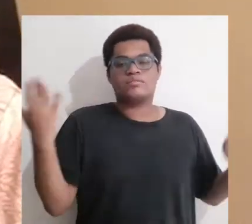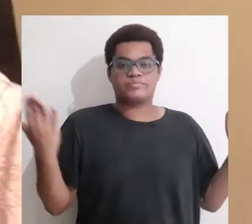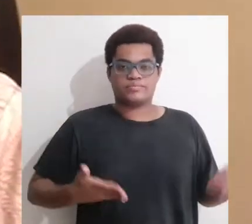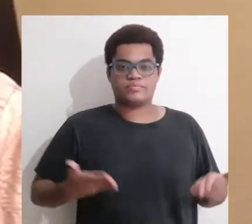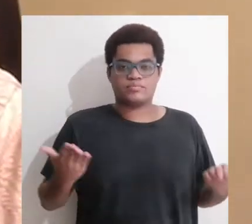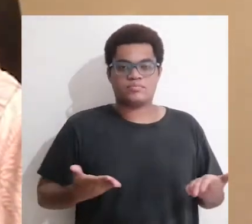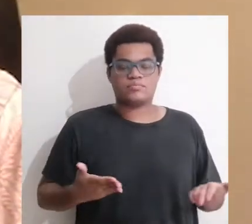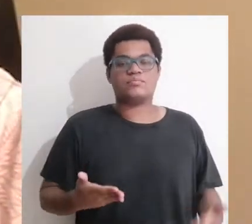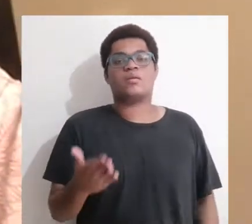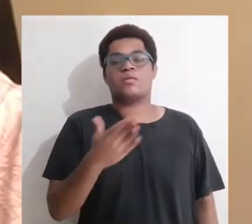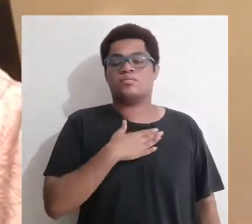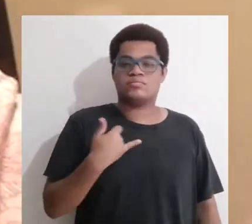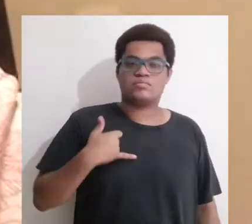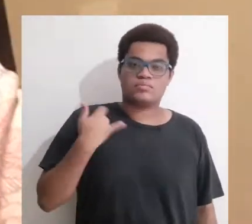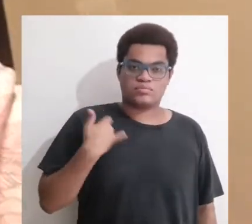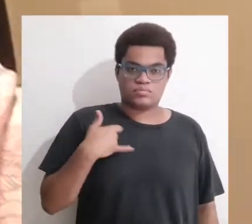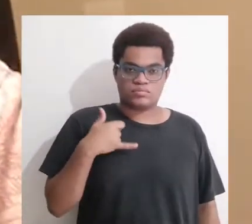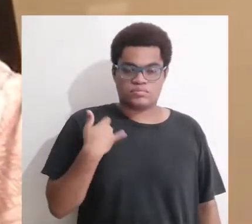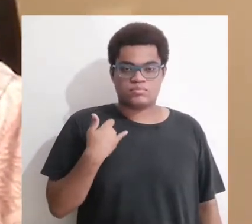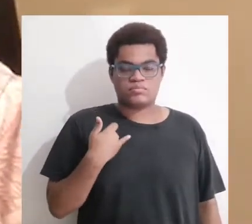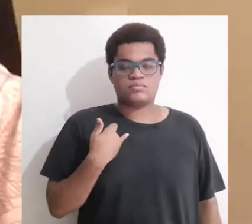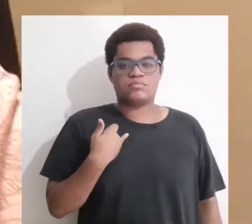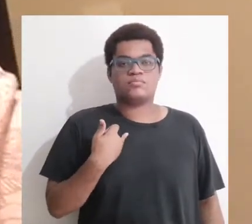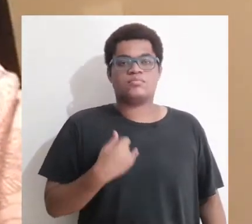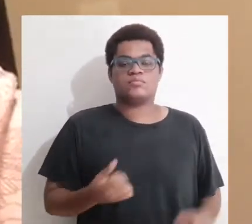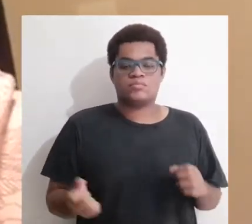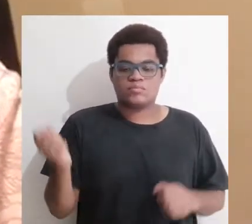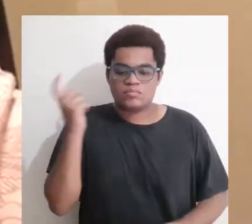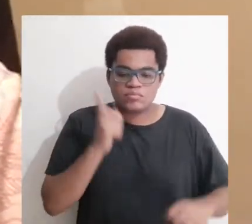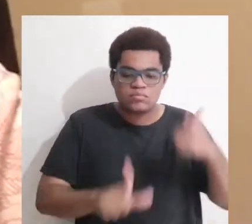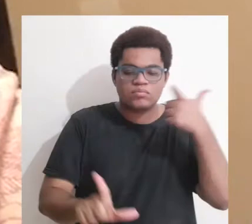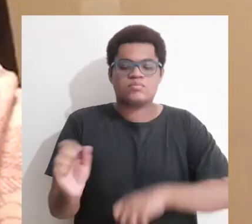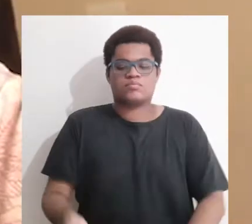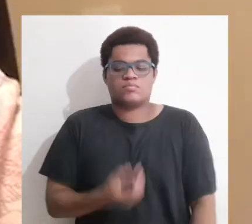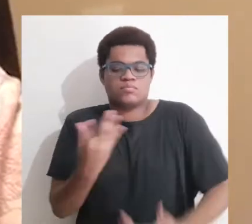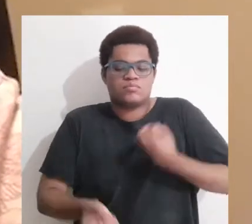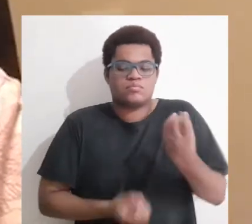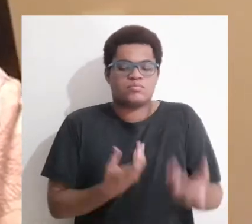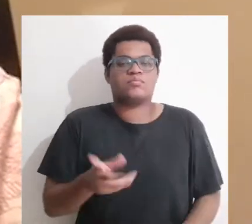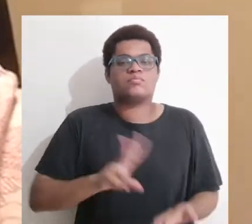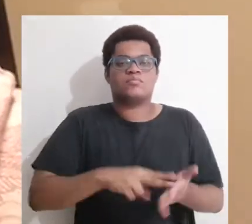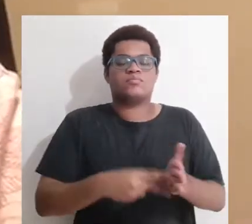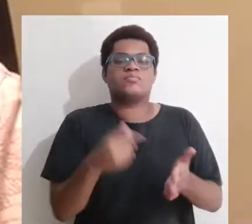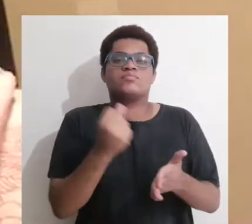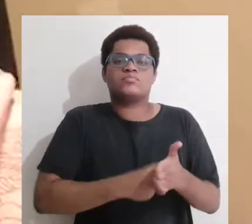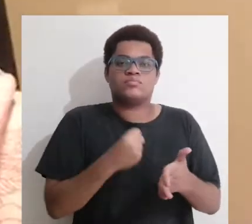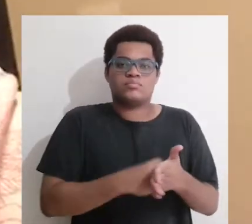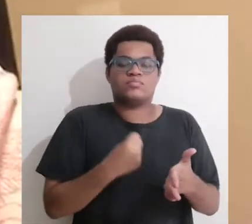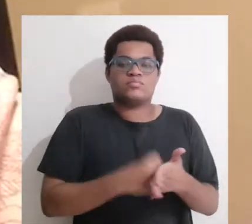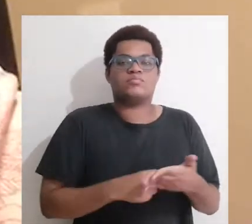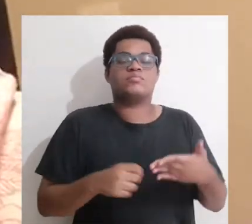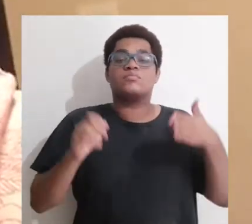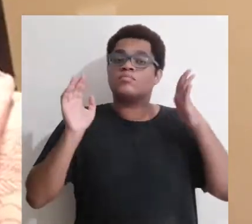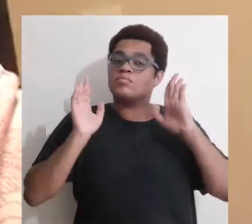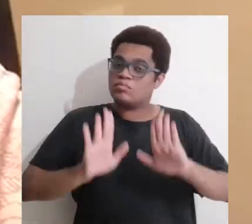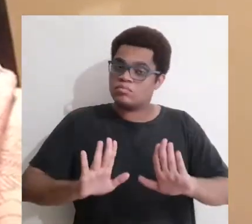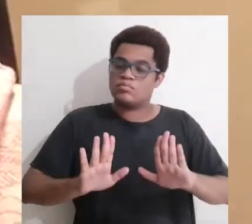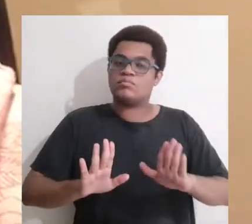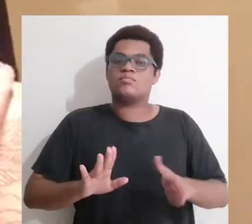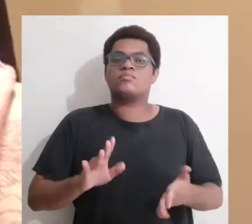acho hoje, do alto de minha idade, que isso frutifica. Quer dizer, isso significa